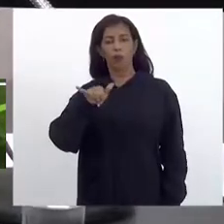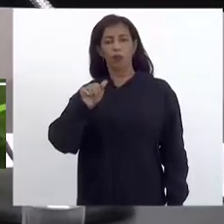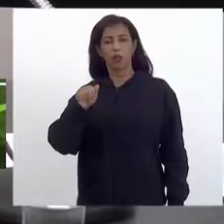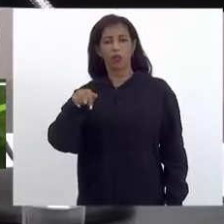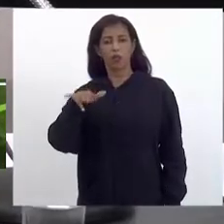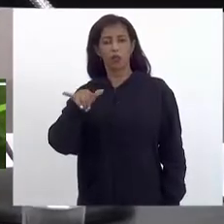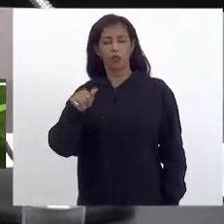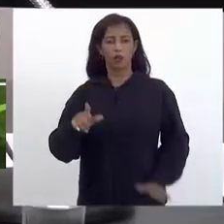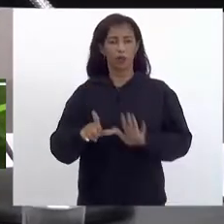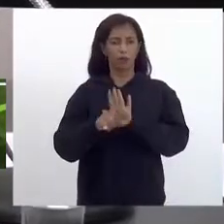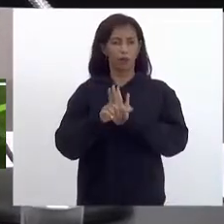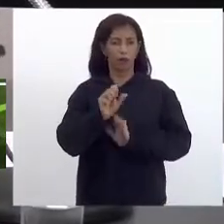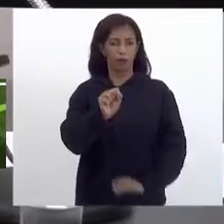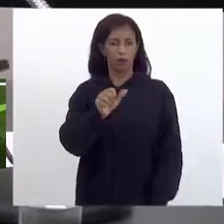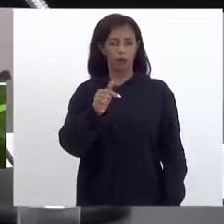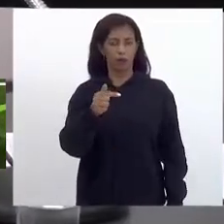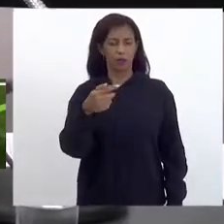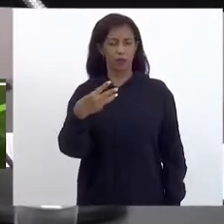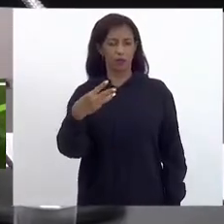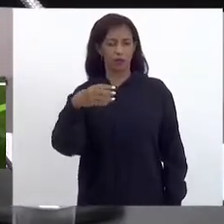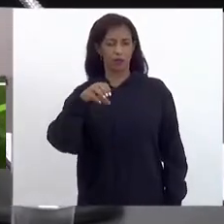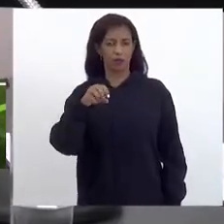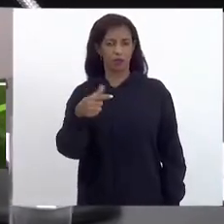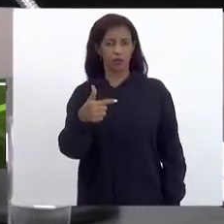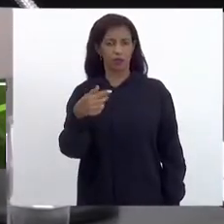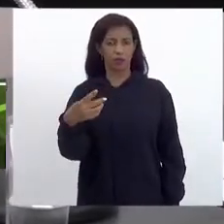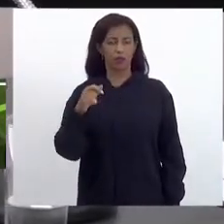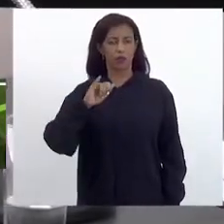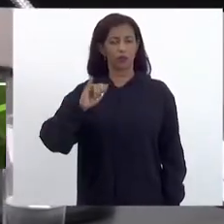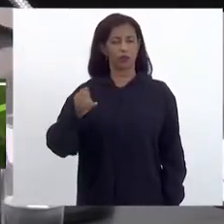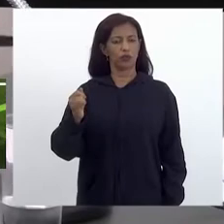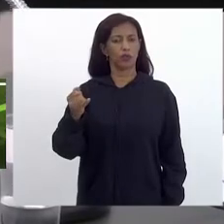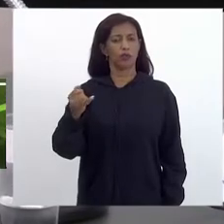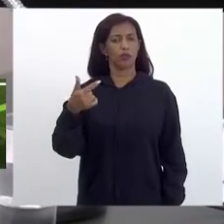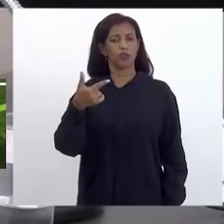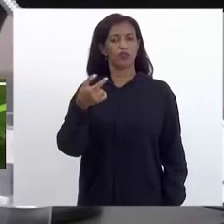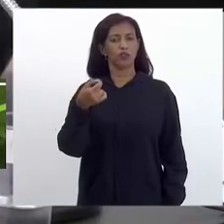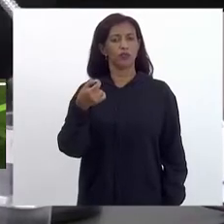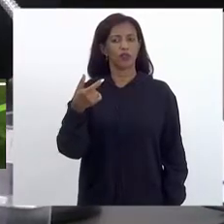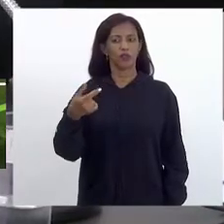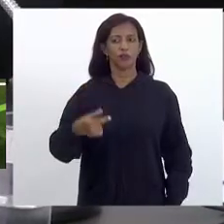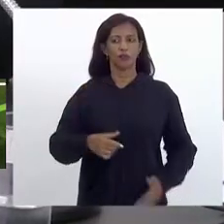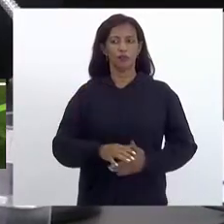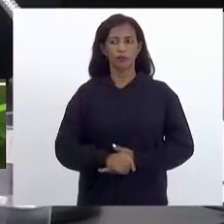instituído pela lei 8730, de 24 de janeiro de 2020.